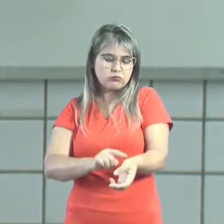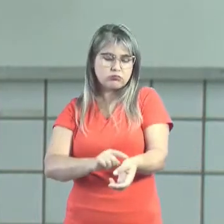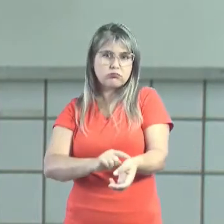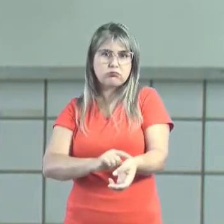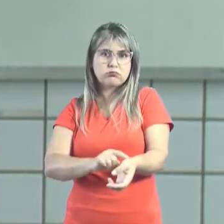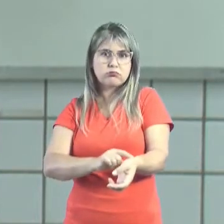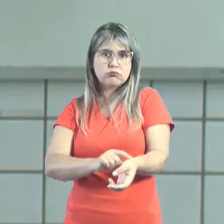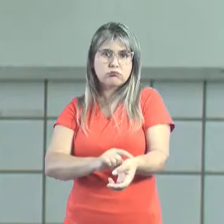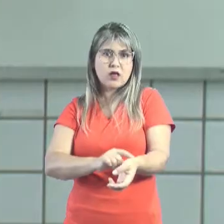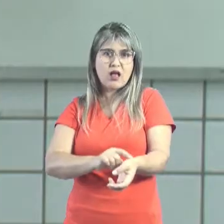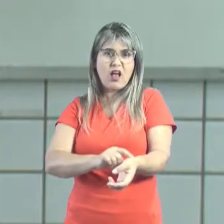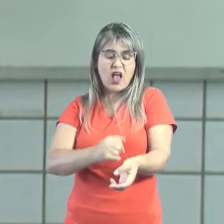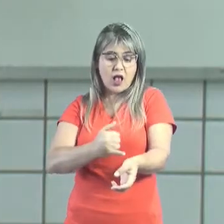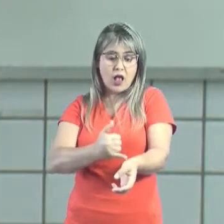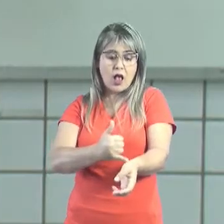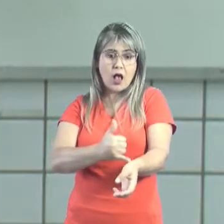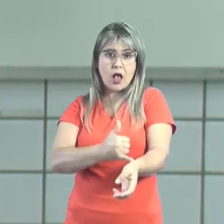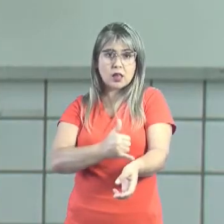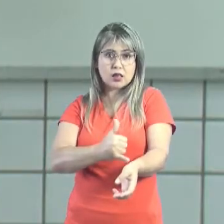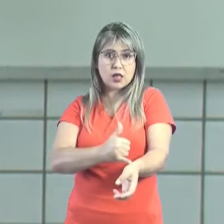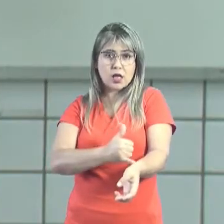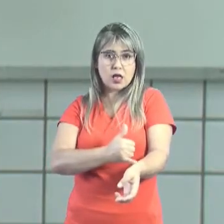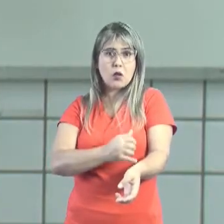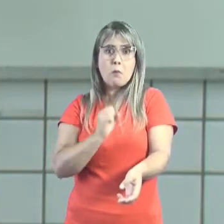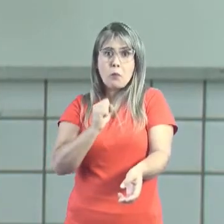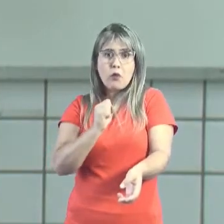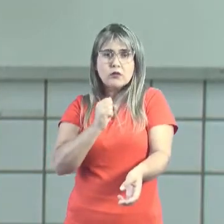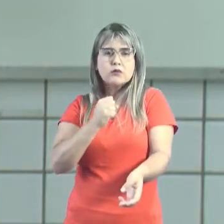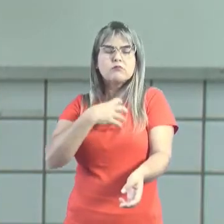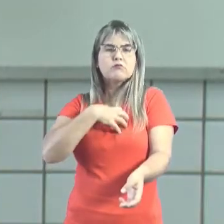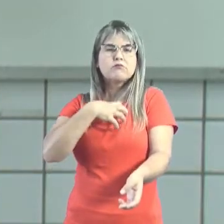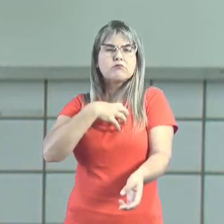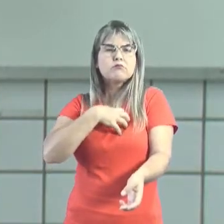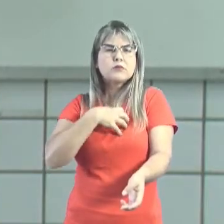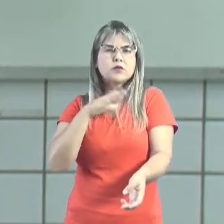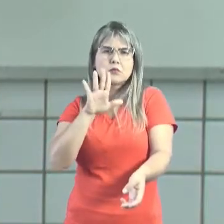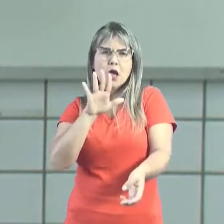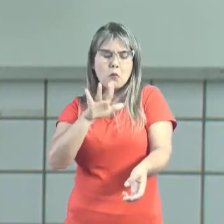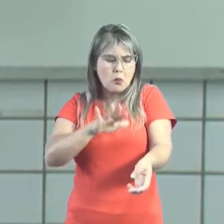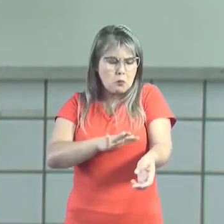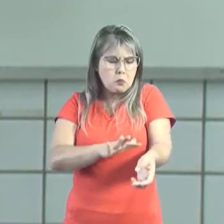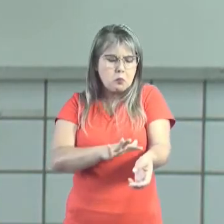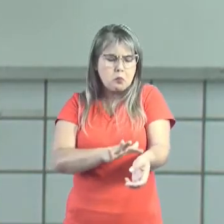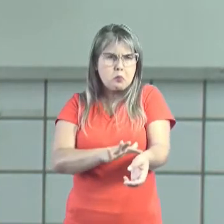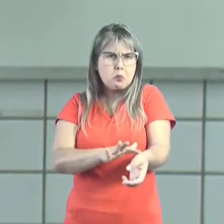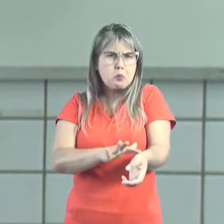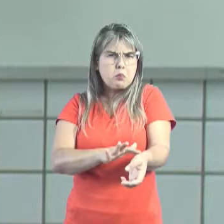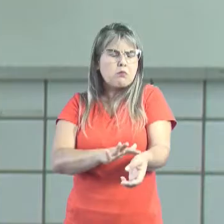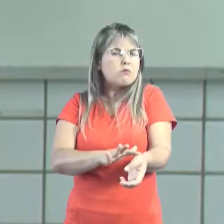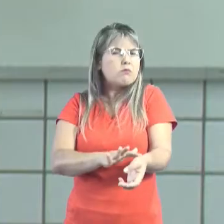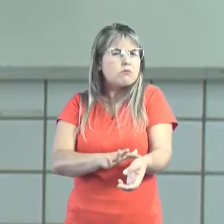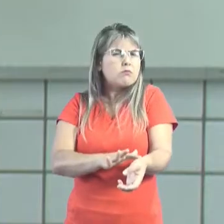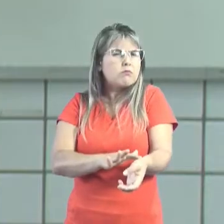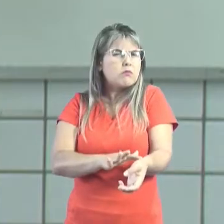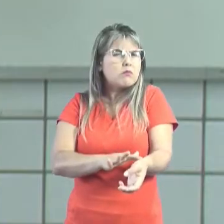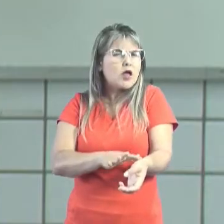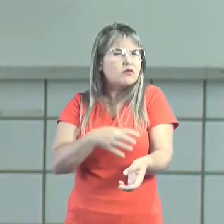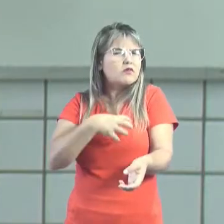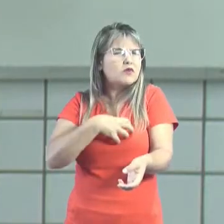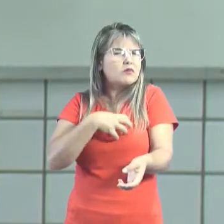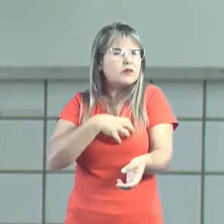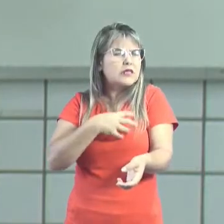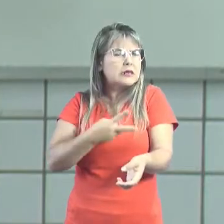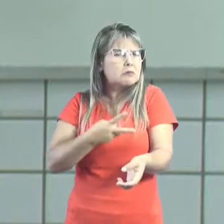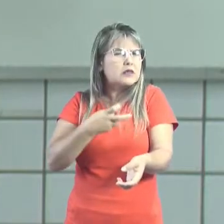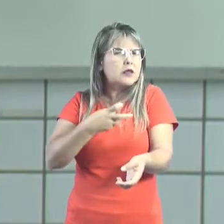se vocês colocarem um dedo aí, podem estar colocando aí um dedo, vão perceber uma pancada, um batimento. E aqui dá para você